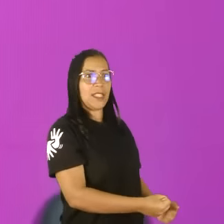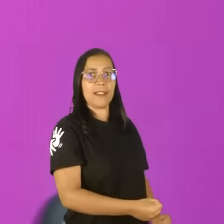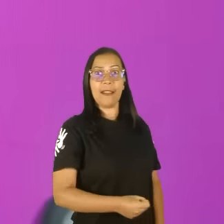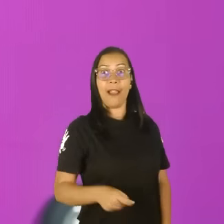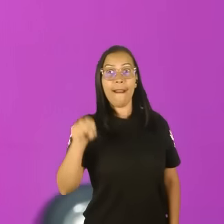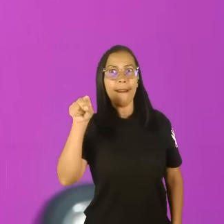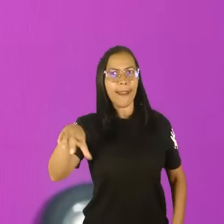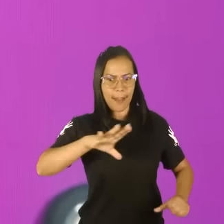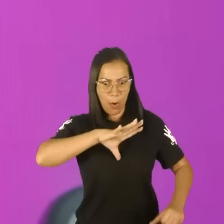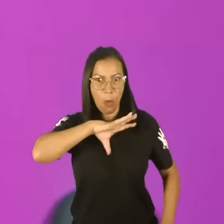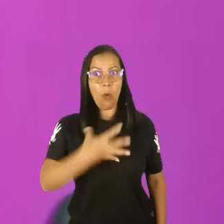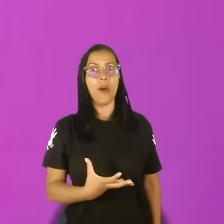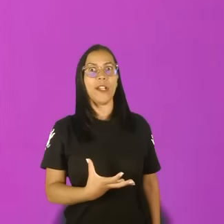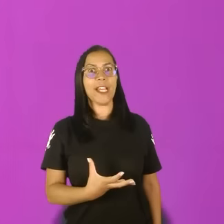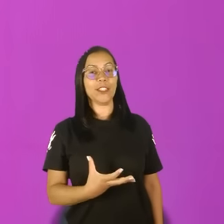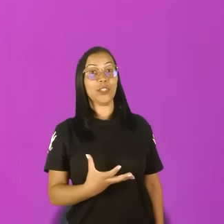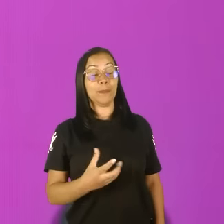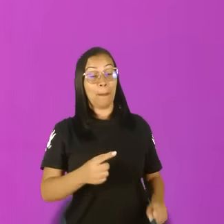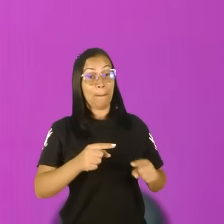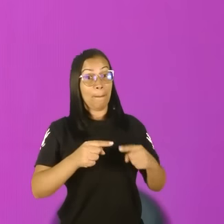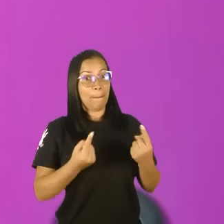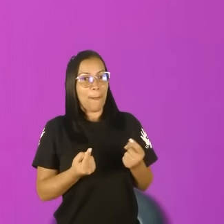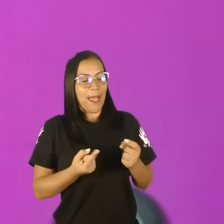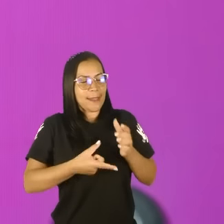manifestou, Deus o preparou no secreto.